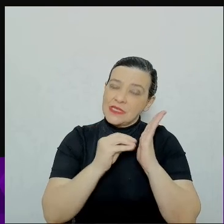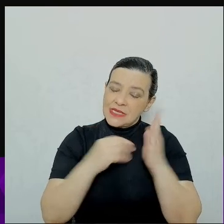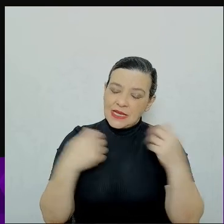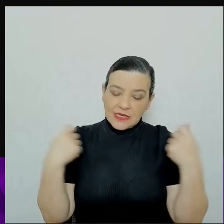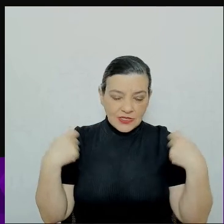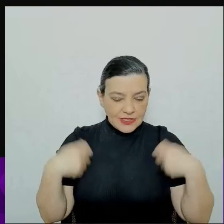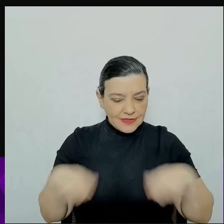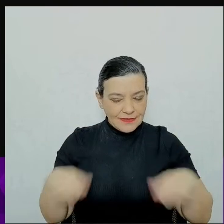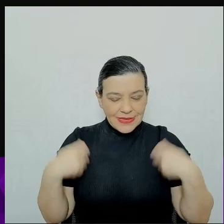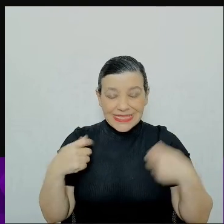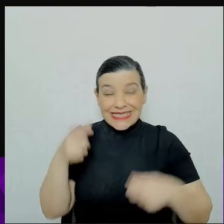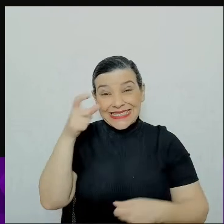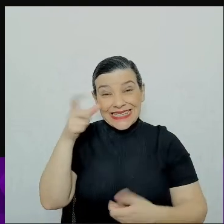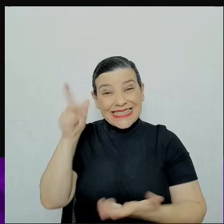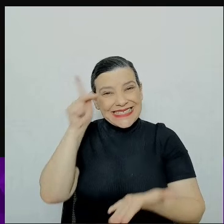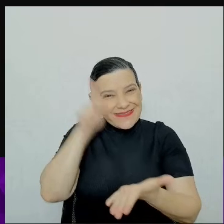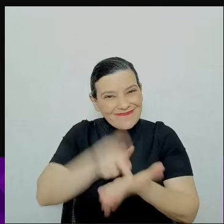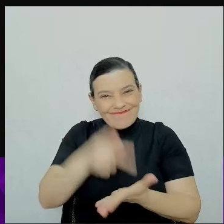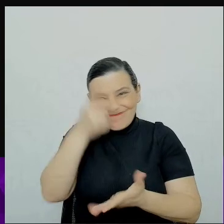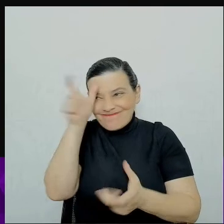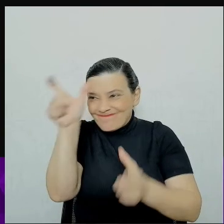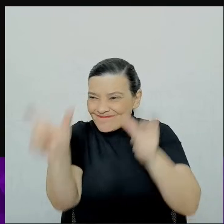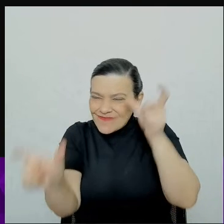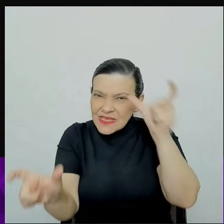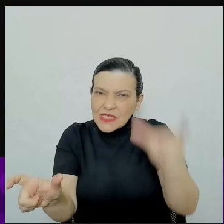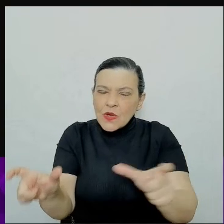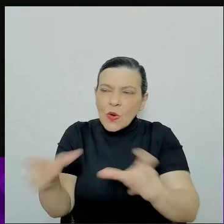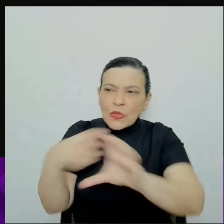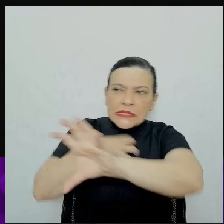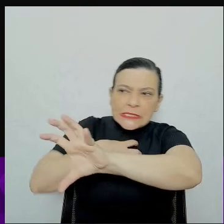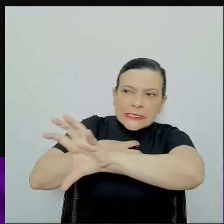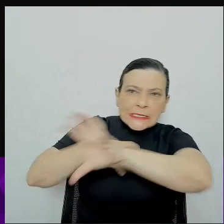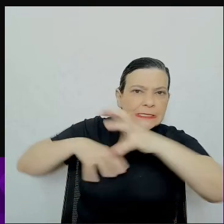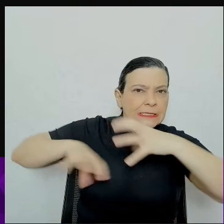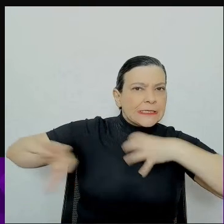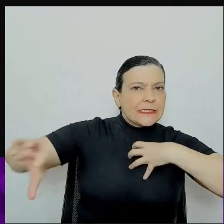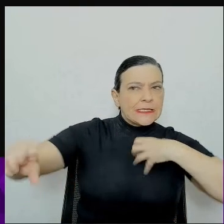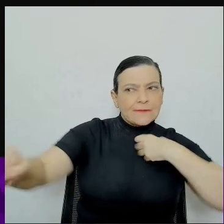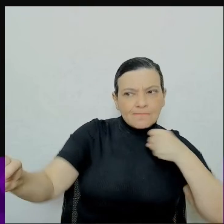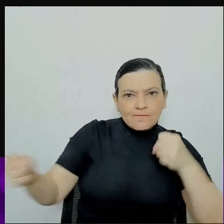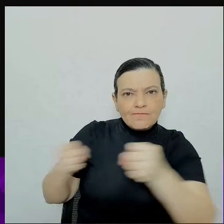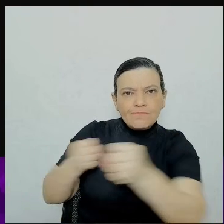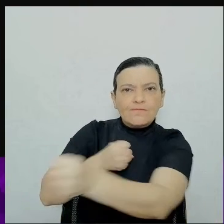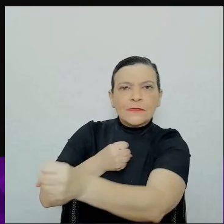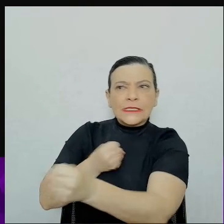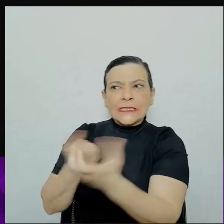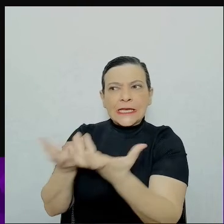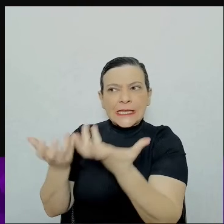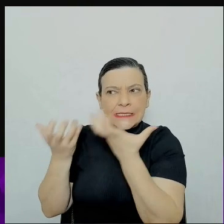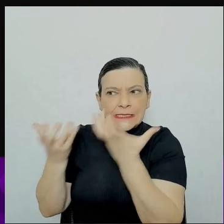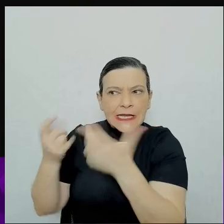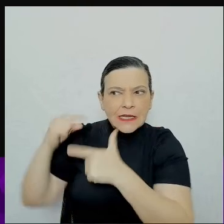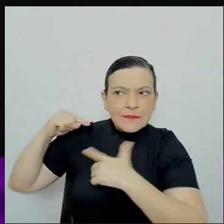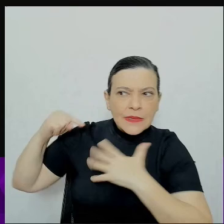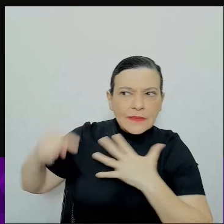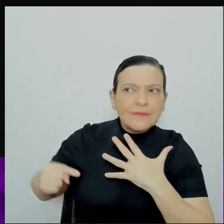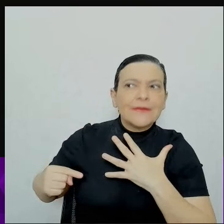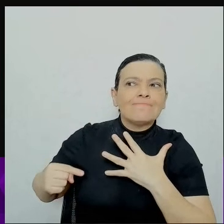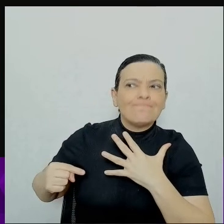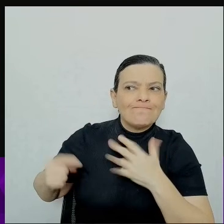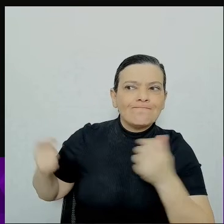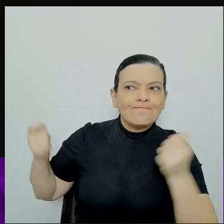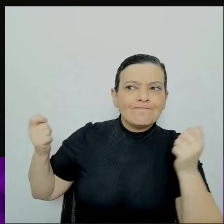interesse genuíno pelas pessoas. O que elas sentem, o que elas querem, por que que a gente está fazendo o que a gente está fazendo, né? Para colocar mais potência